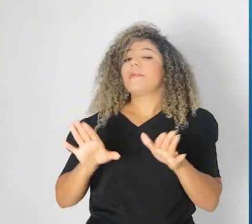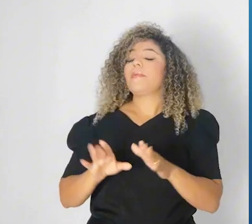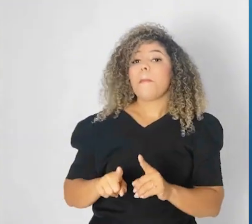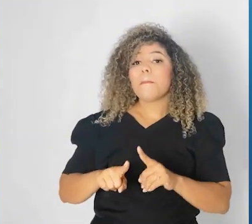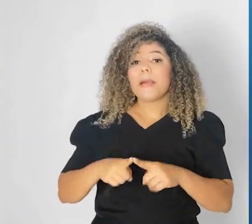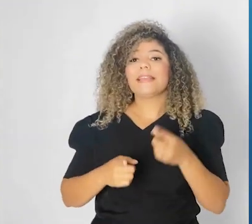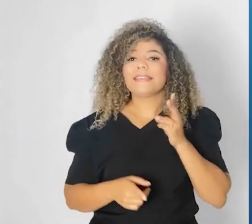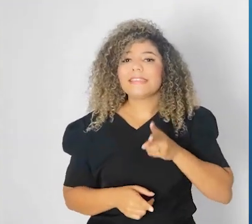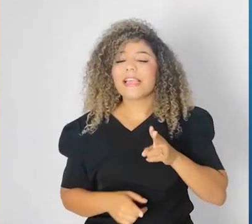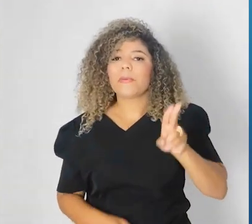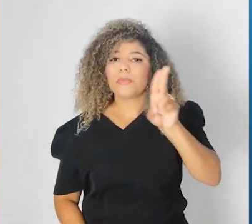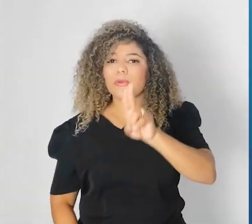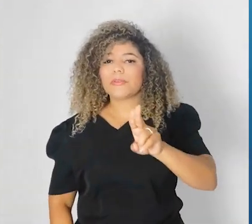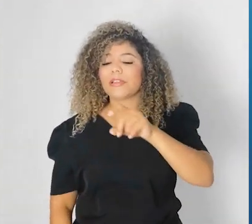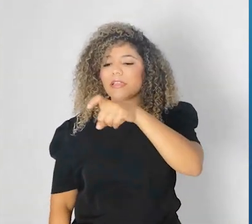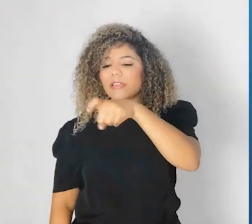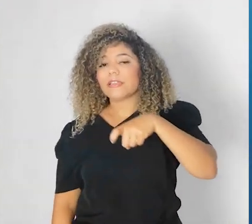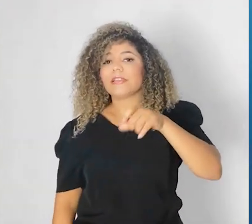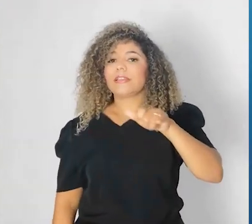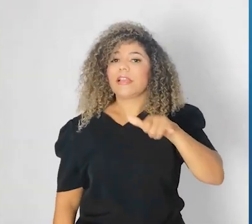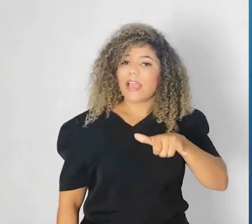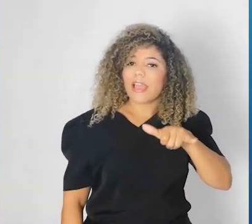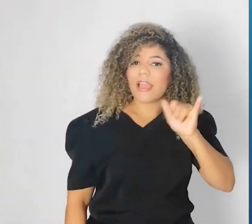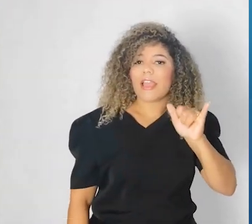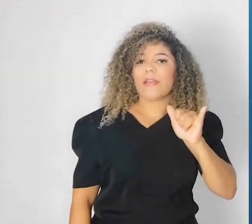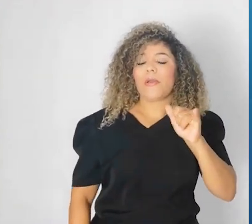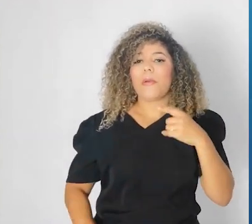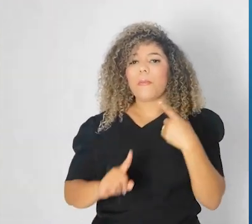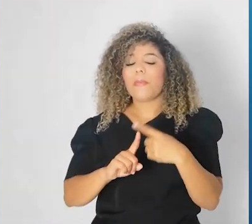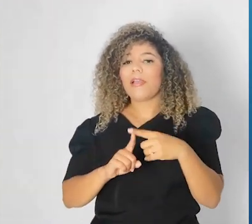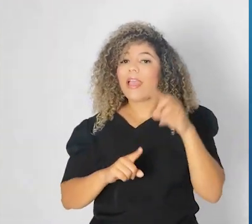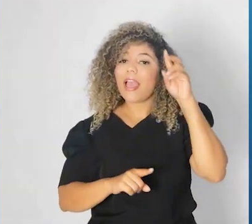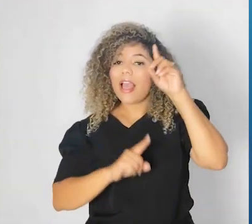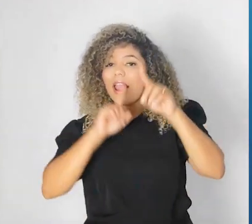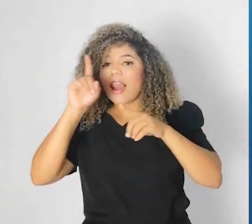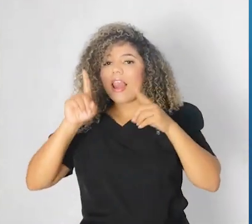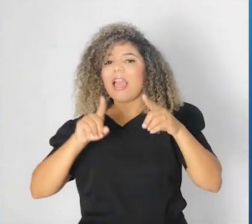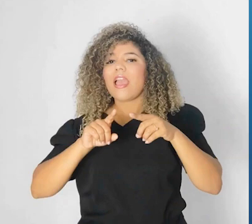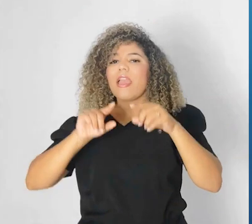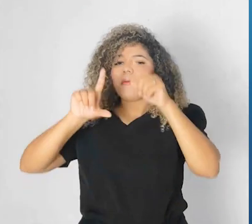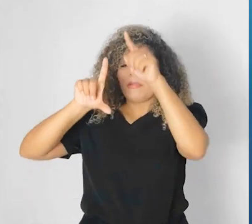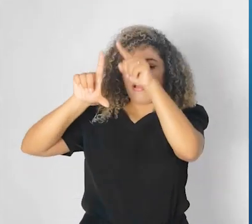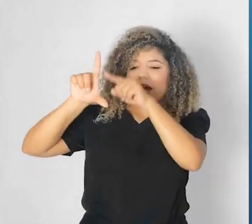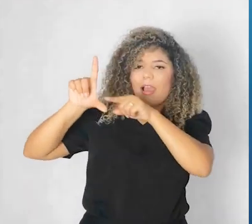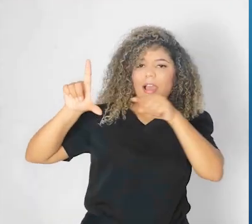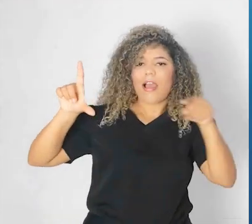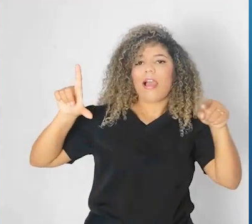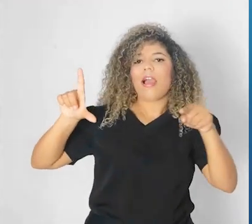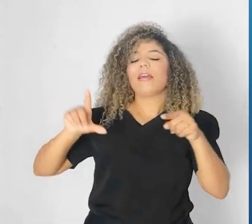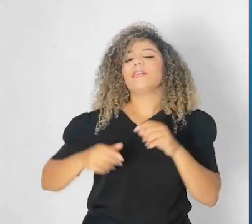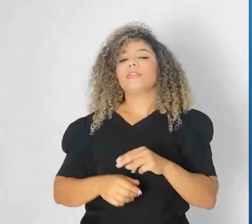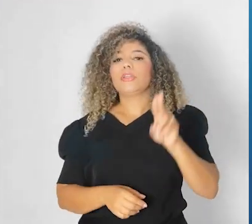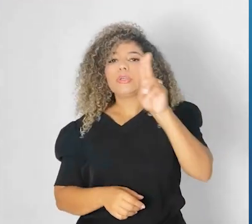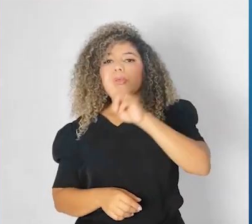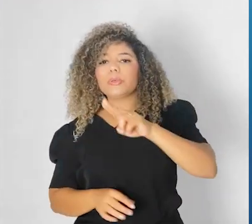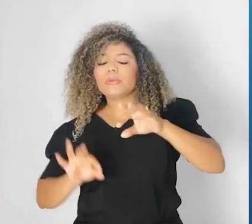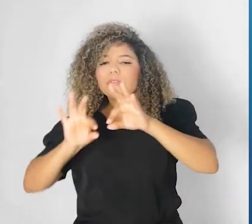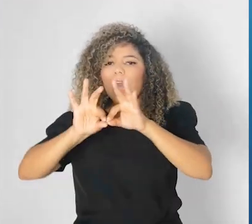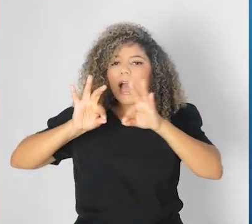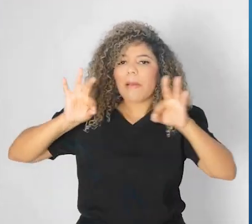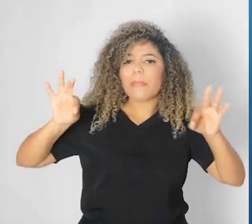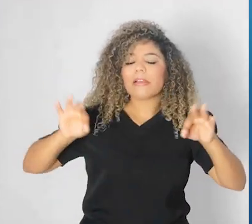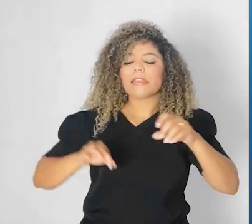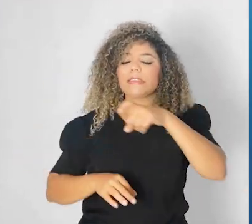são x e y, né? Porque também remete à ideia de plano cartesiano, né? Que a gente usa aí as coordenadas x